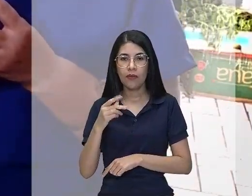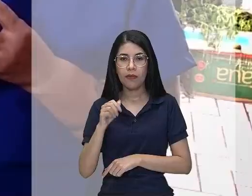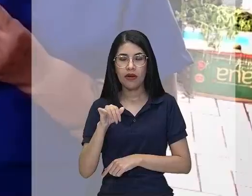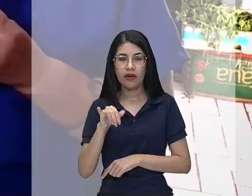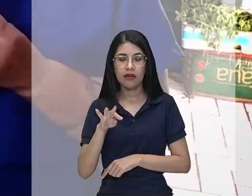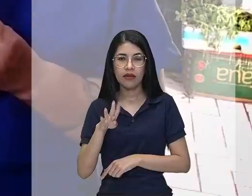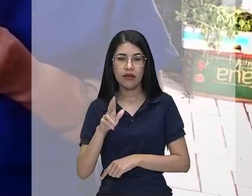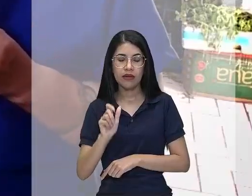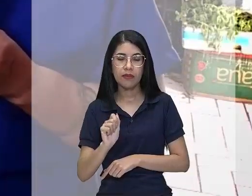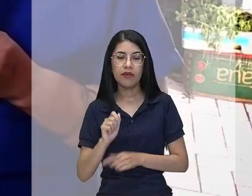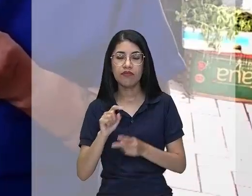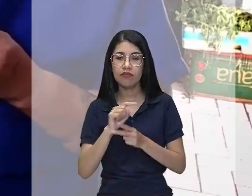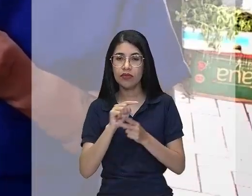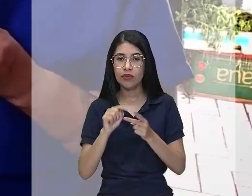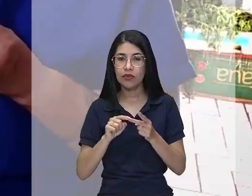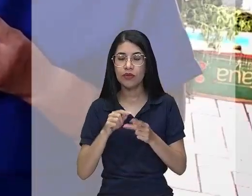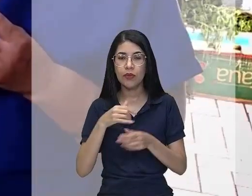são